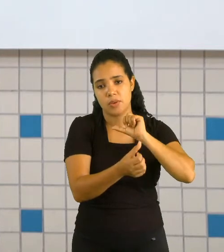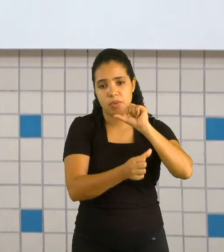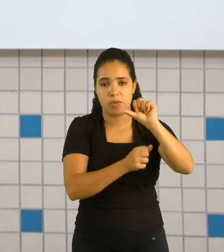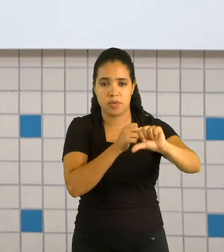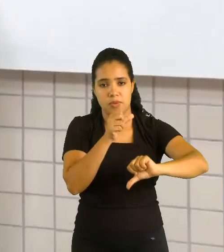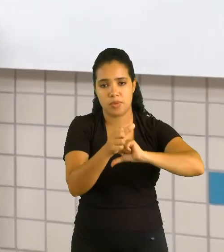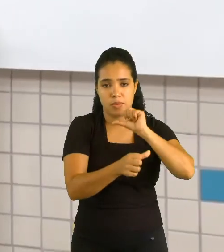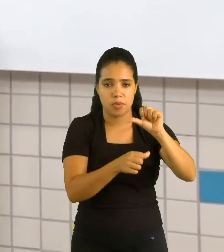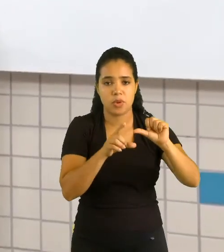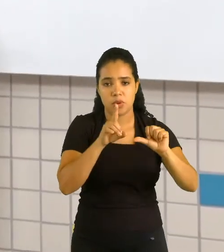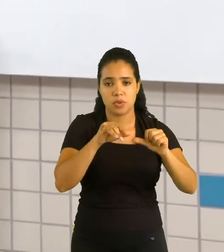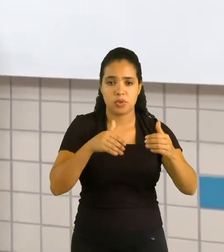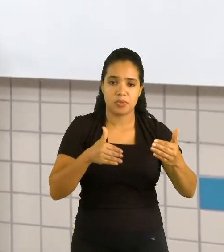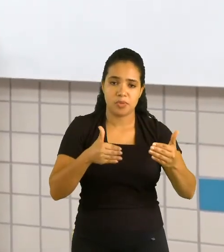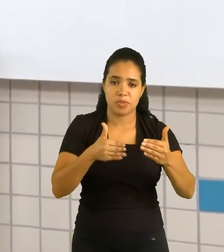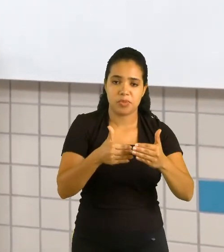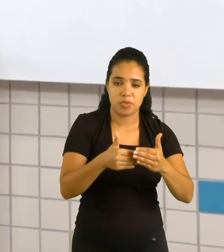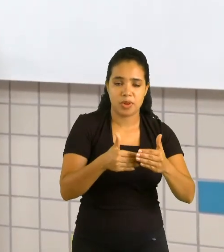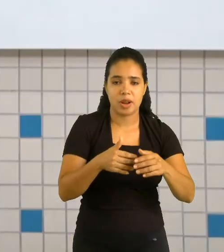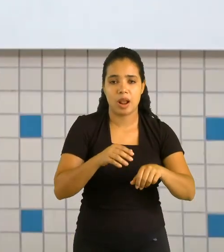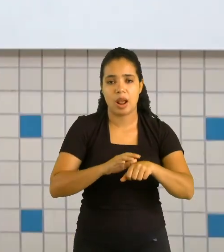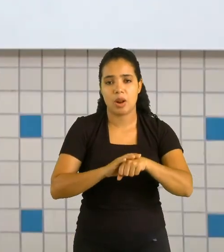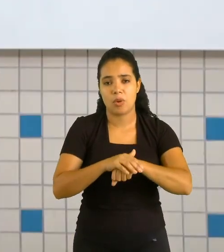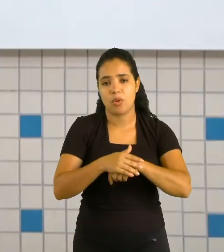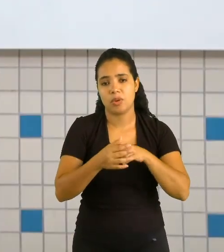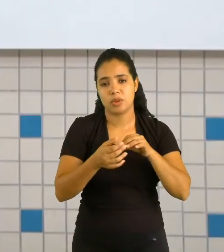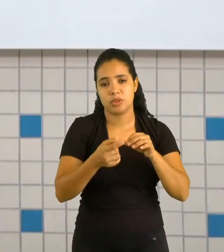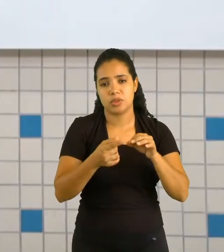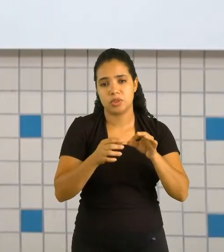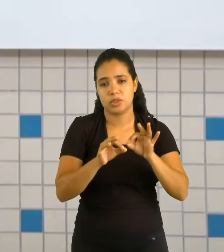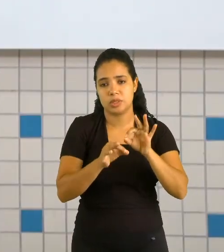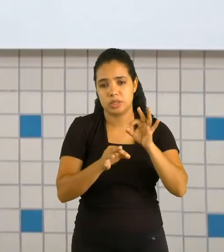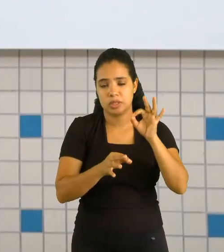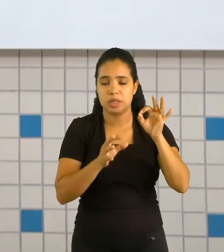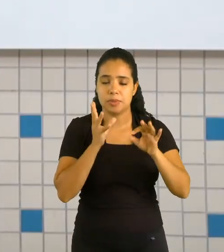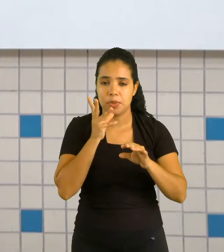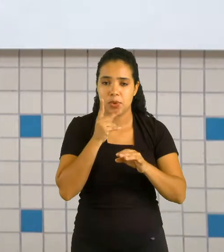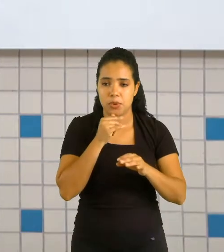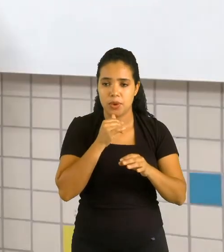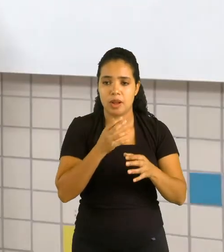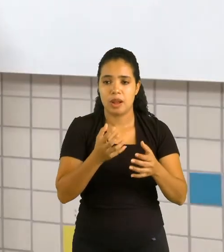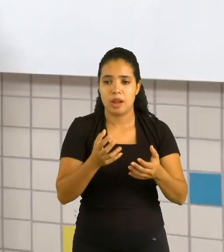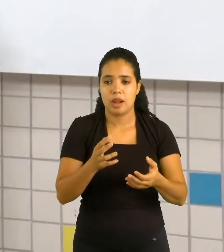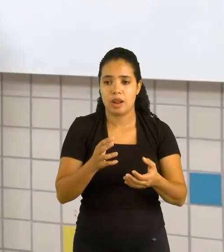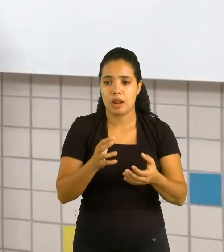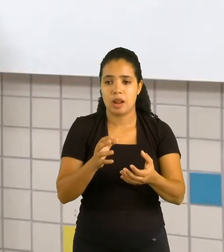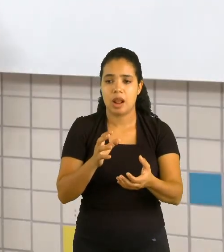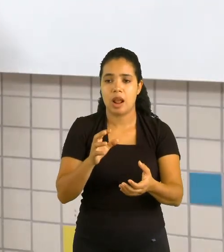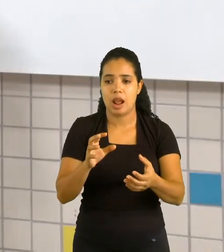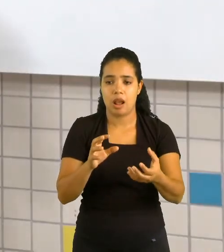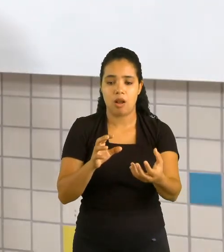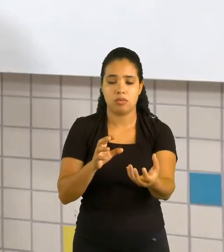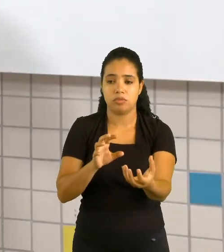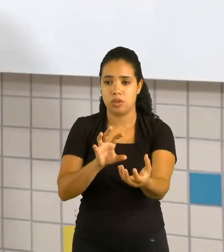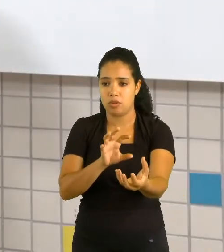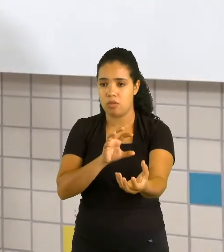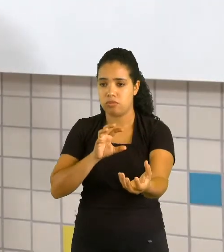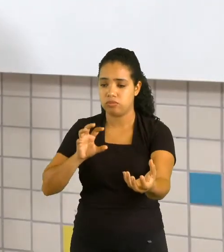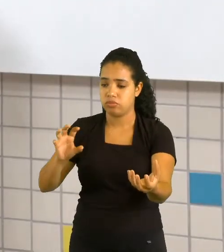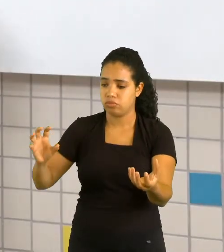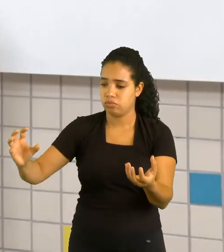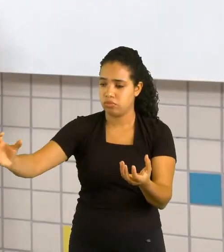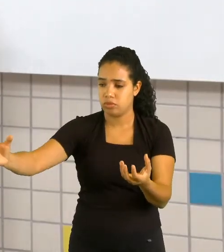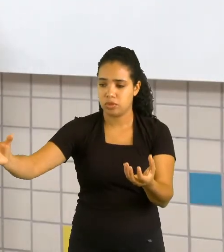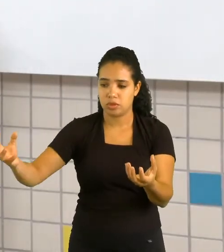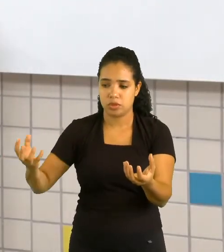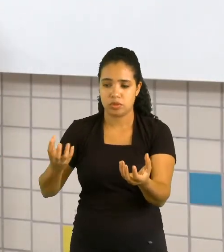mais curtos e as noites mais longas. Quando a Terra ela está entre esses dois movimentos,